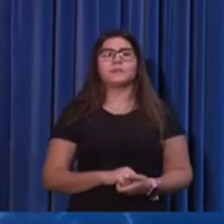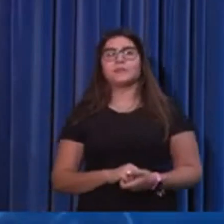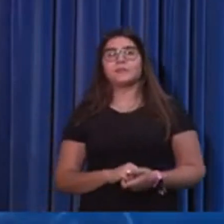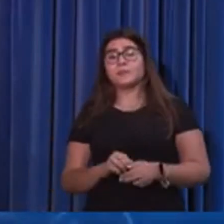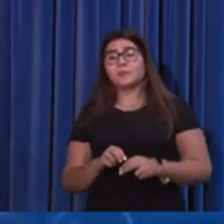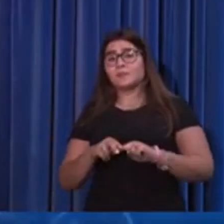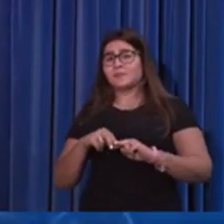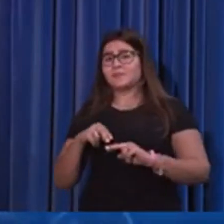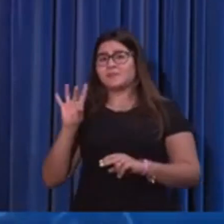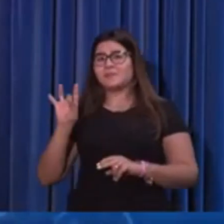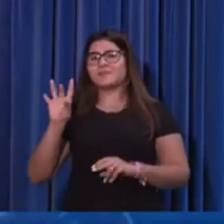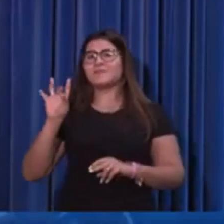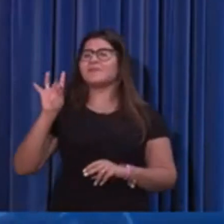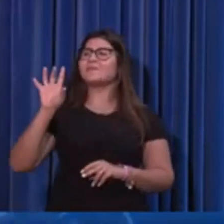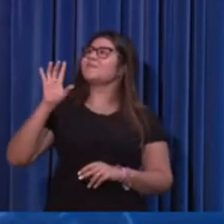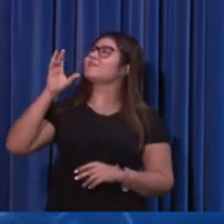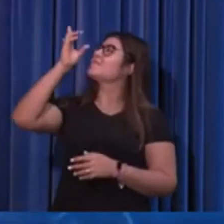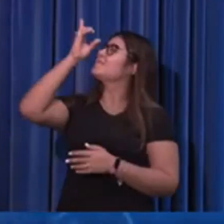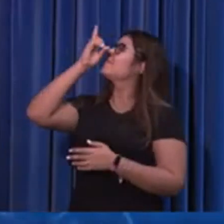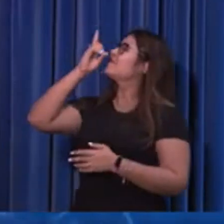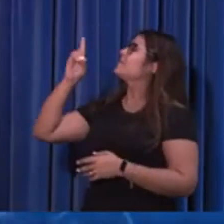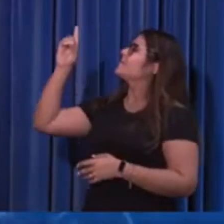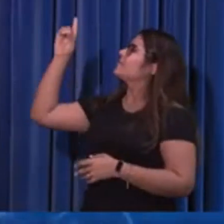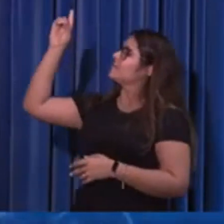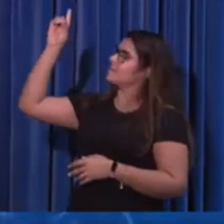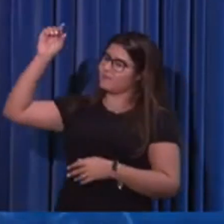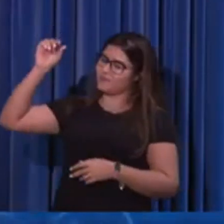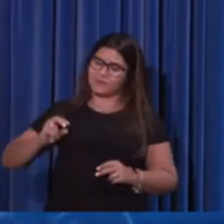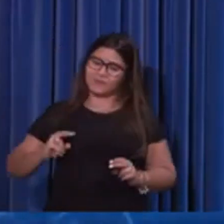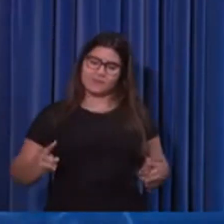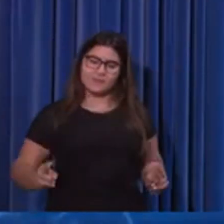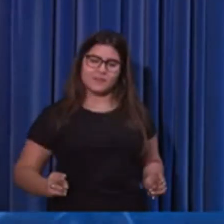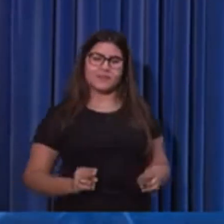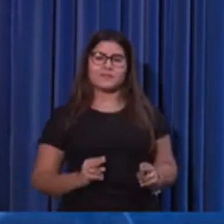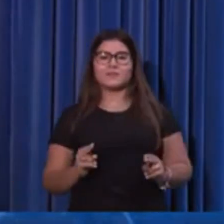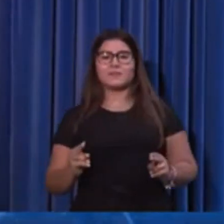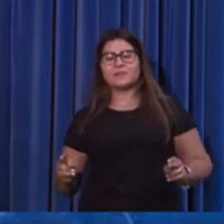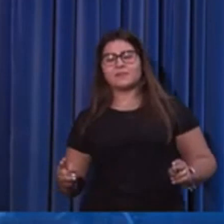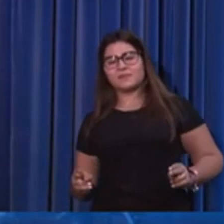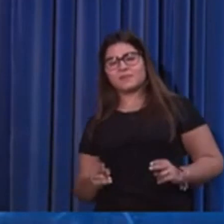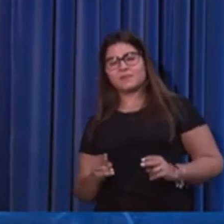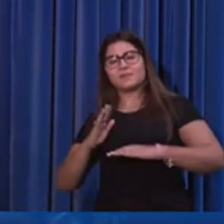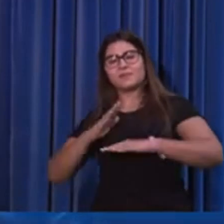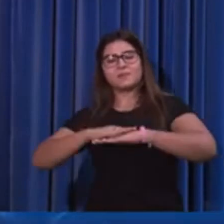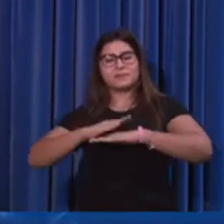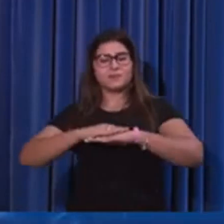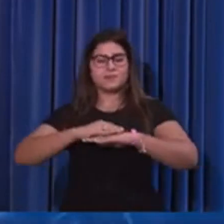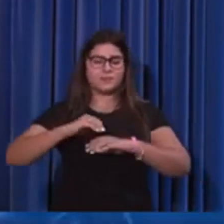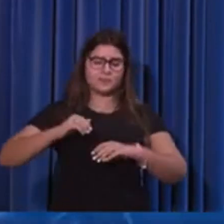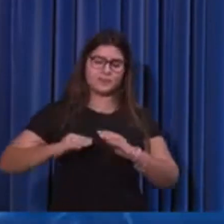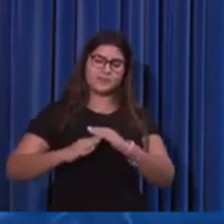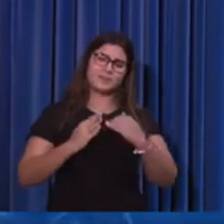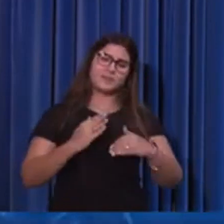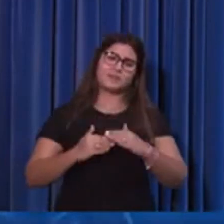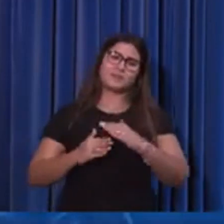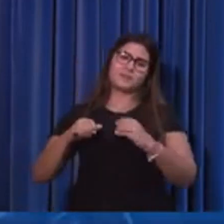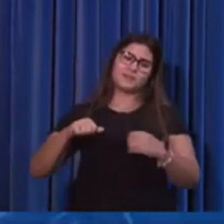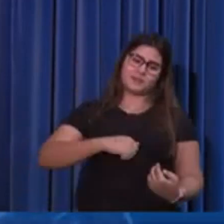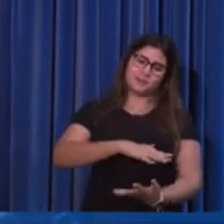amor, pois só Tu és o Deus eterno sobre toda